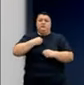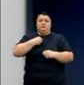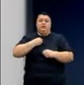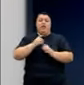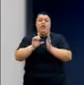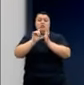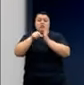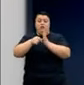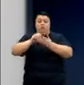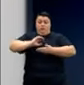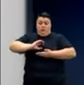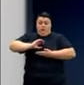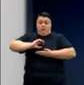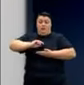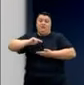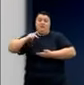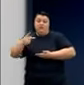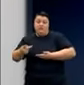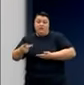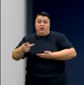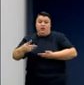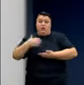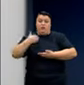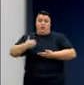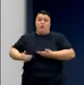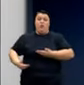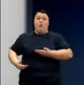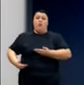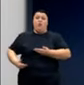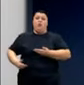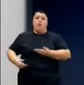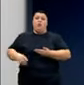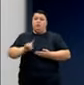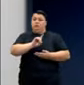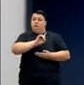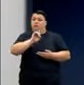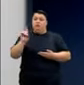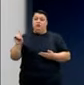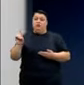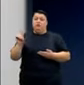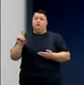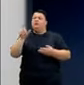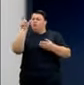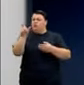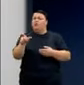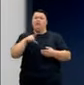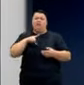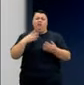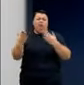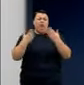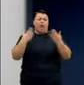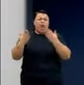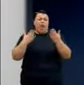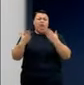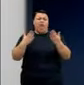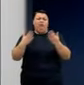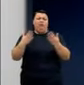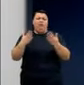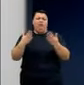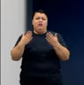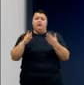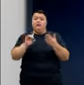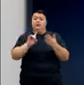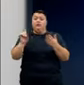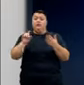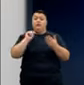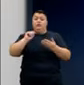a doação, o corpo fica deformado? Não, algumas pessoas têm essa dúvida, né? Então, não, de modo algum. O que acontece,